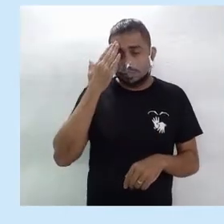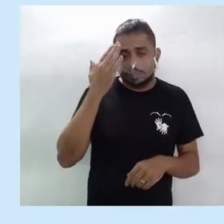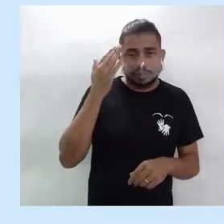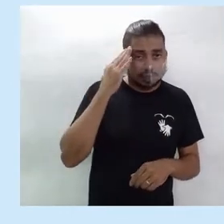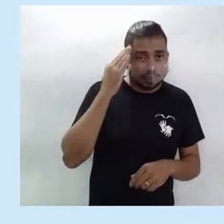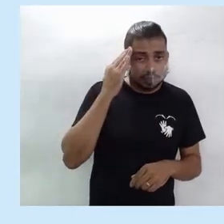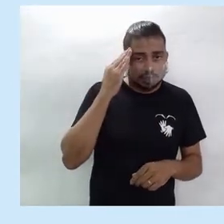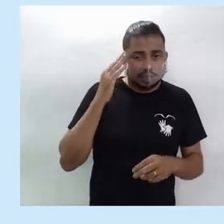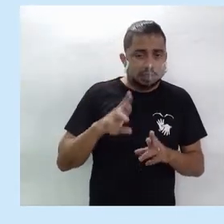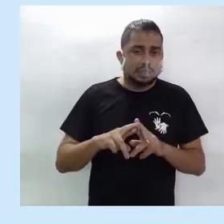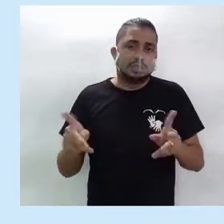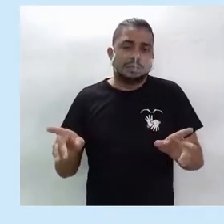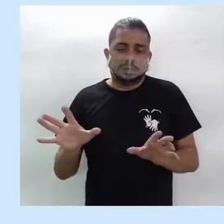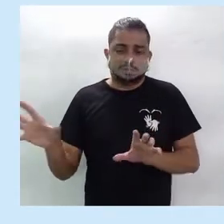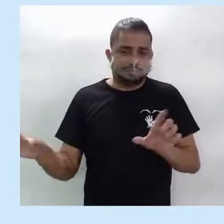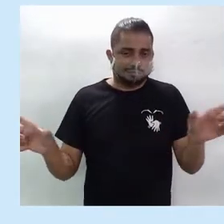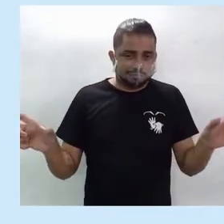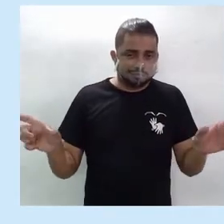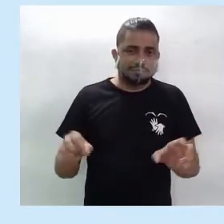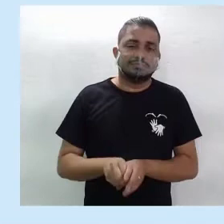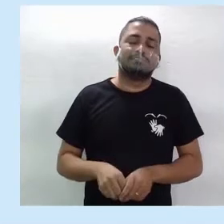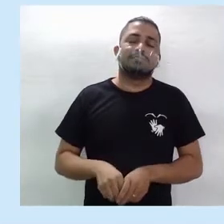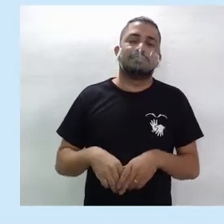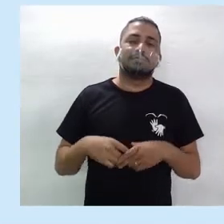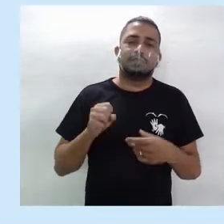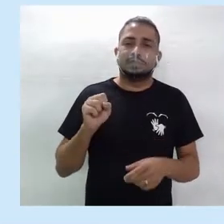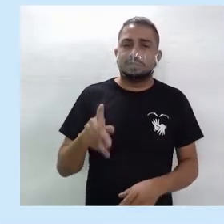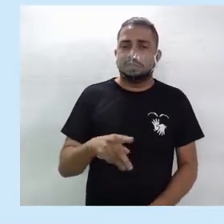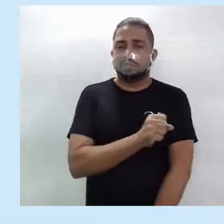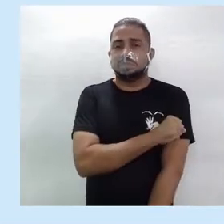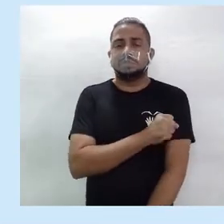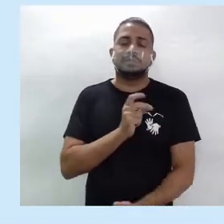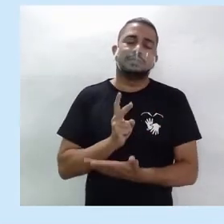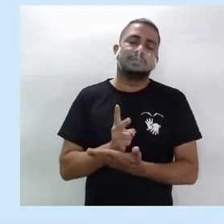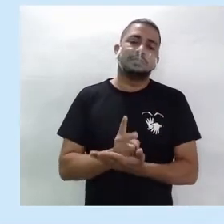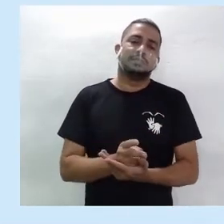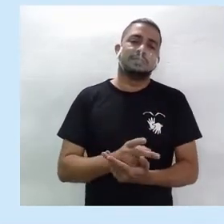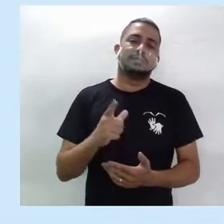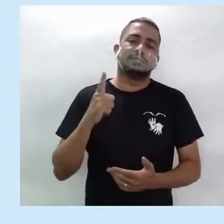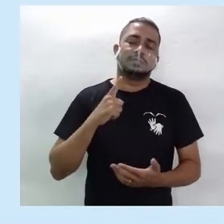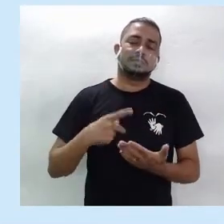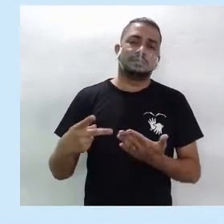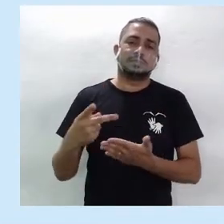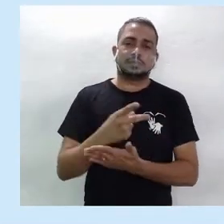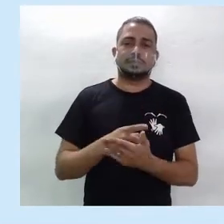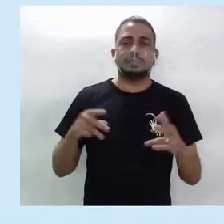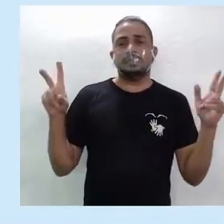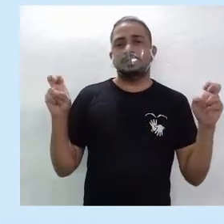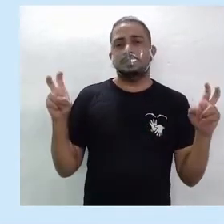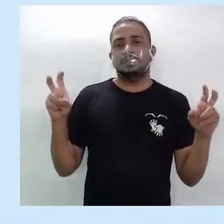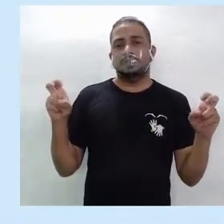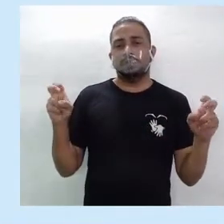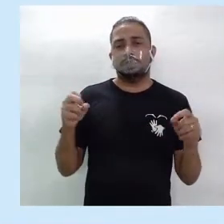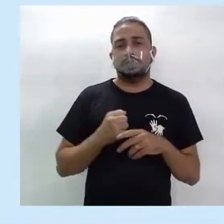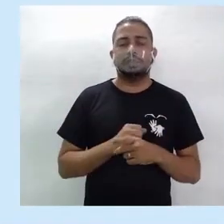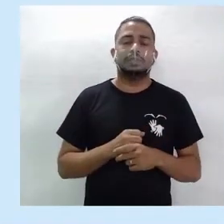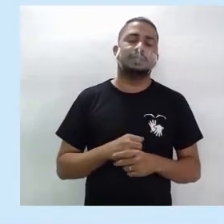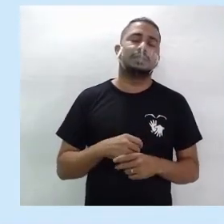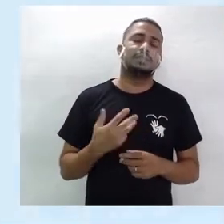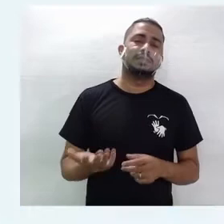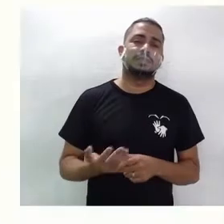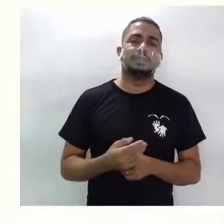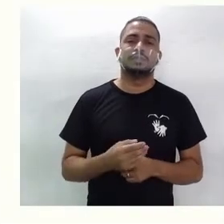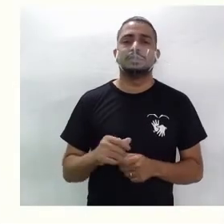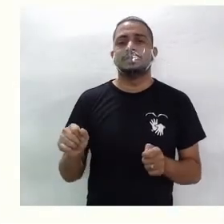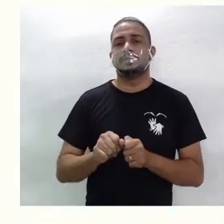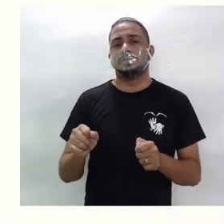diferença entre esses dois ambientes. Ok, oitavo ano, vamos continuar. Existem mapas temáticos, tá? Que são aqueles mapas que